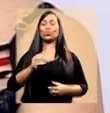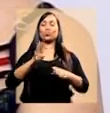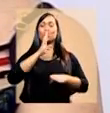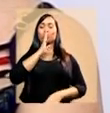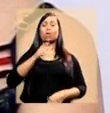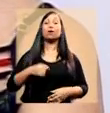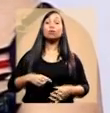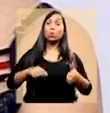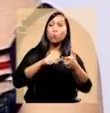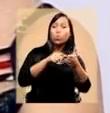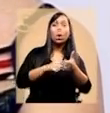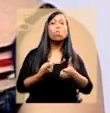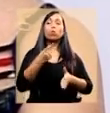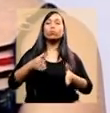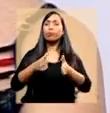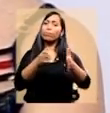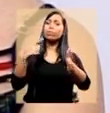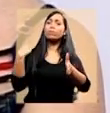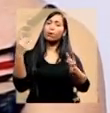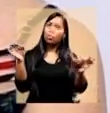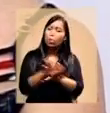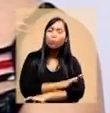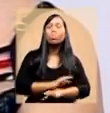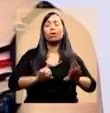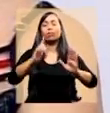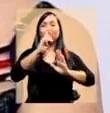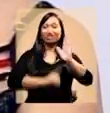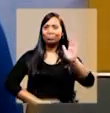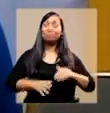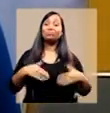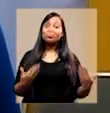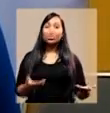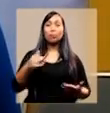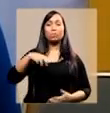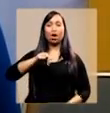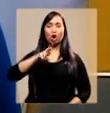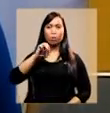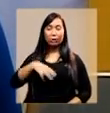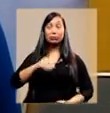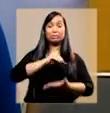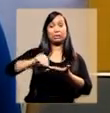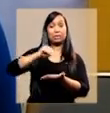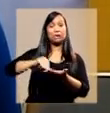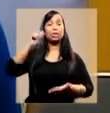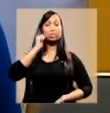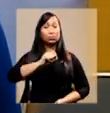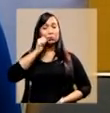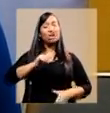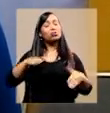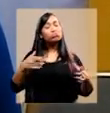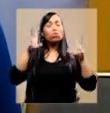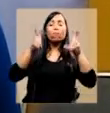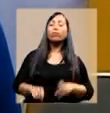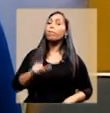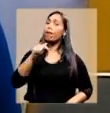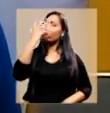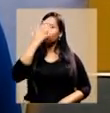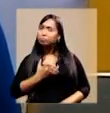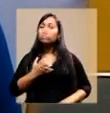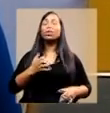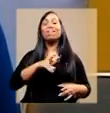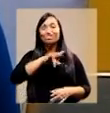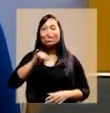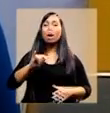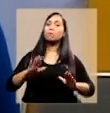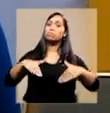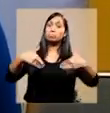A denúncia é o único caminho para o rompimento do ciclo da violência. Para Maureen Cury, secretária da Mulher, a questão é complexa e